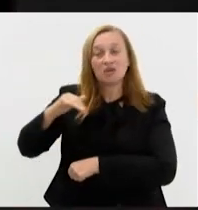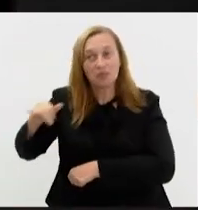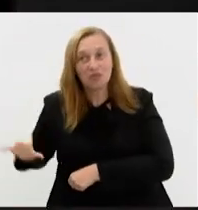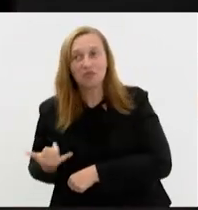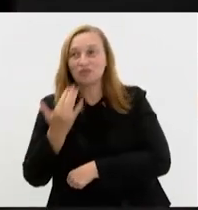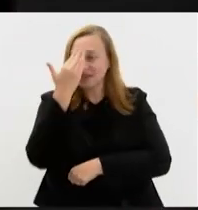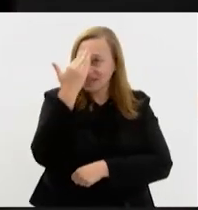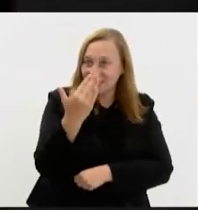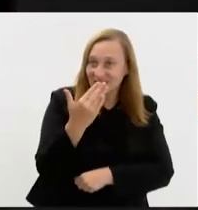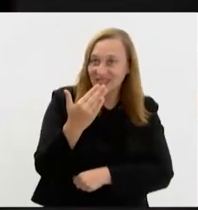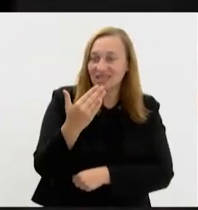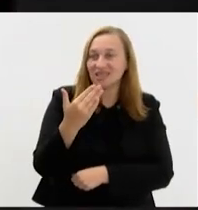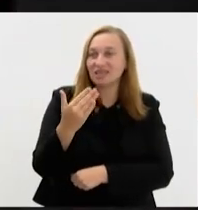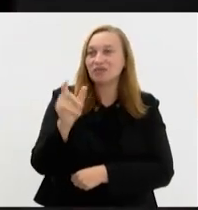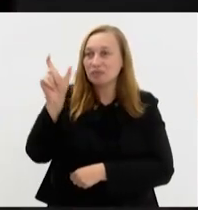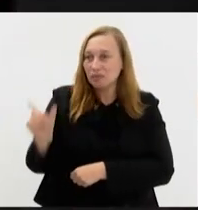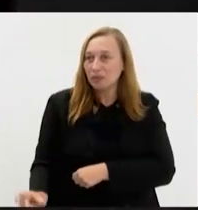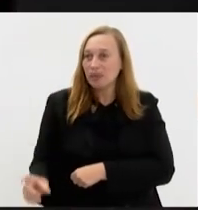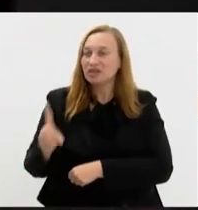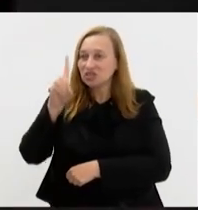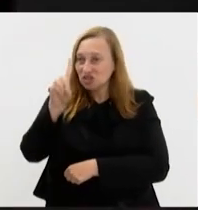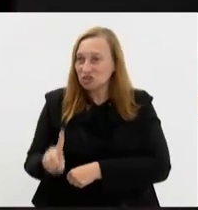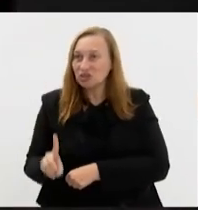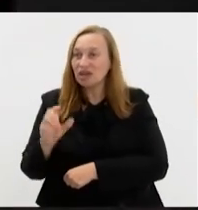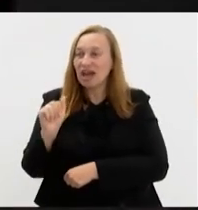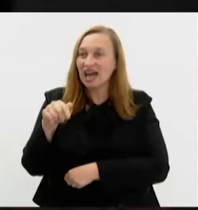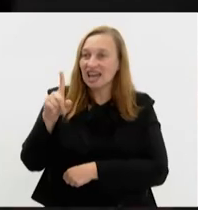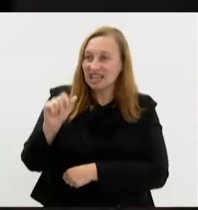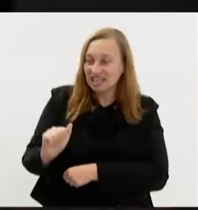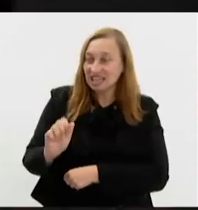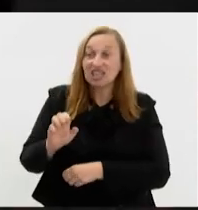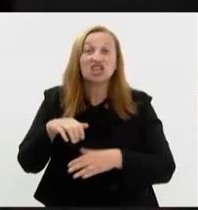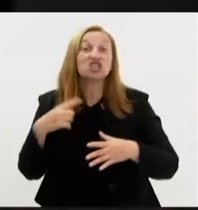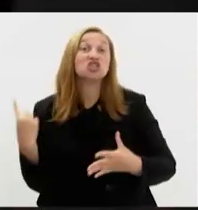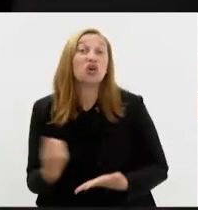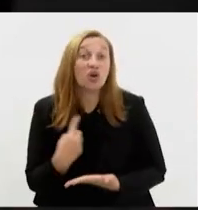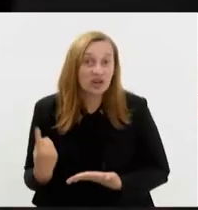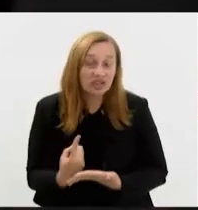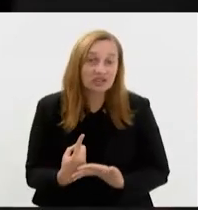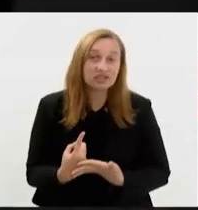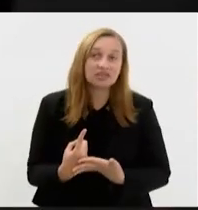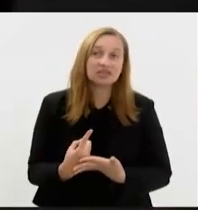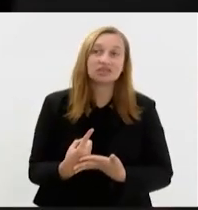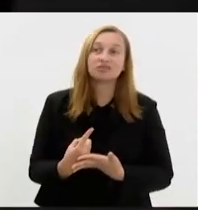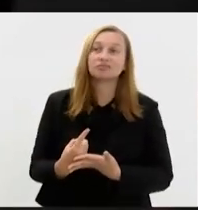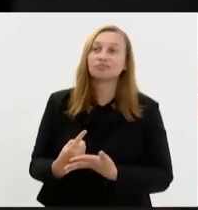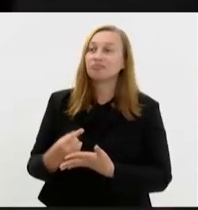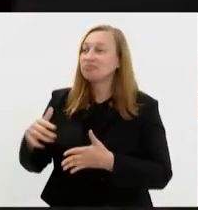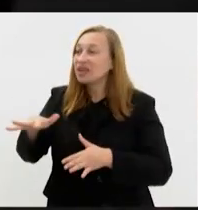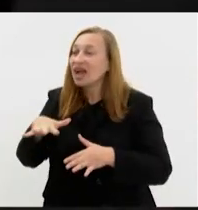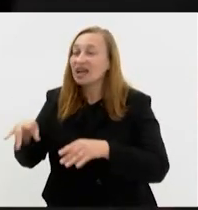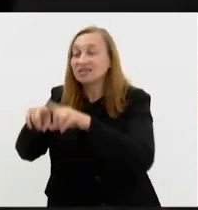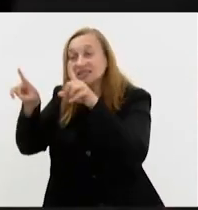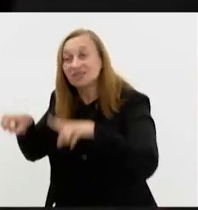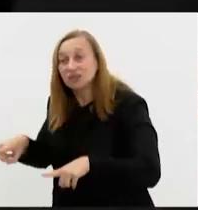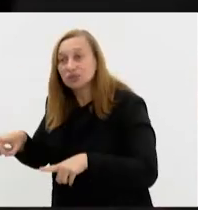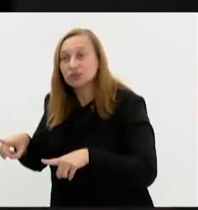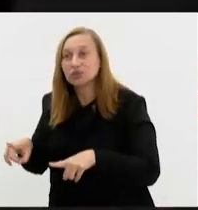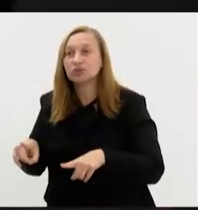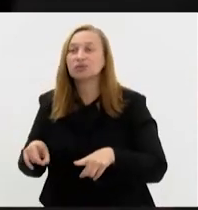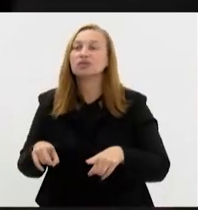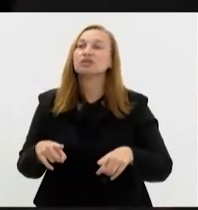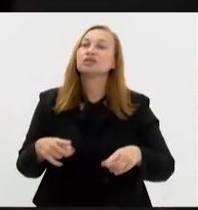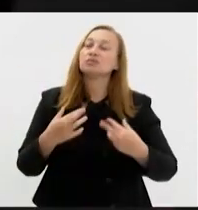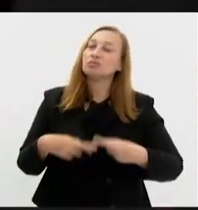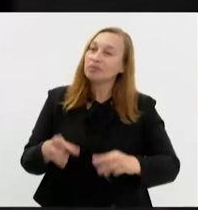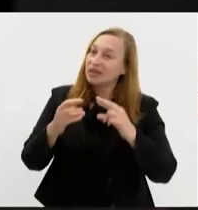agradecer o nosso cerimonial na pessoa da diretora Aline todos nós todos os setores todos os servidores nosso maior